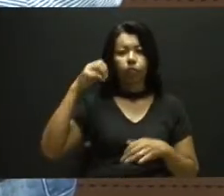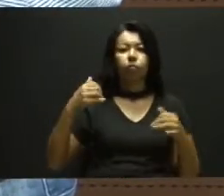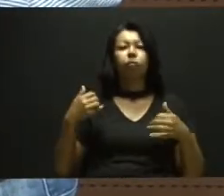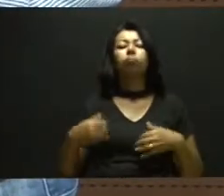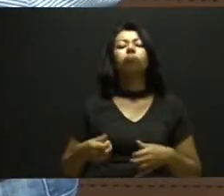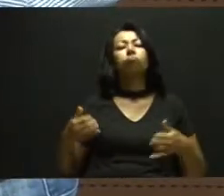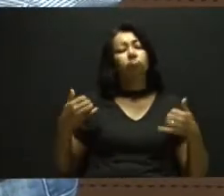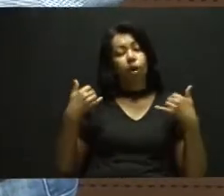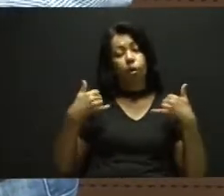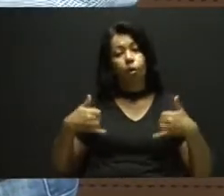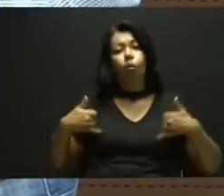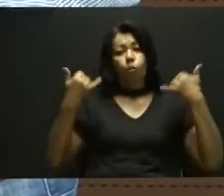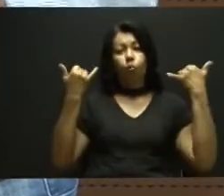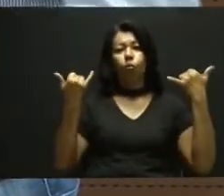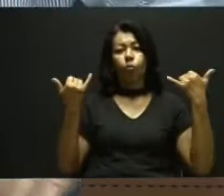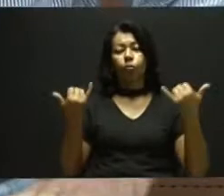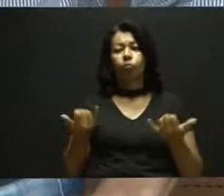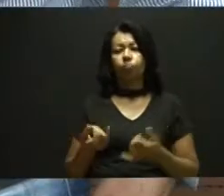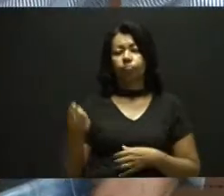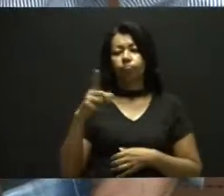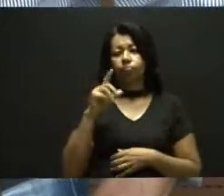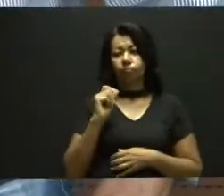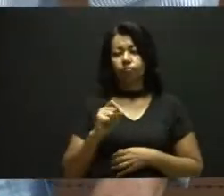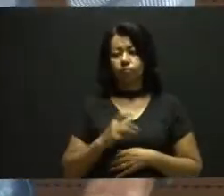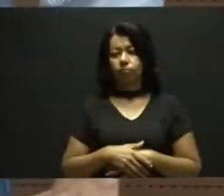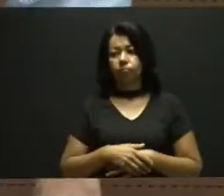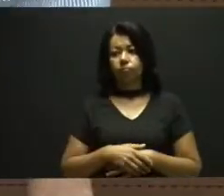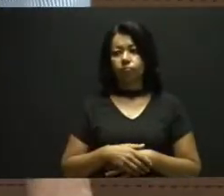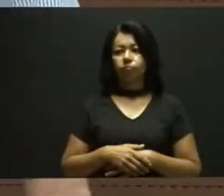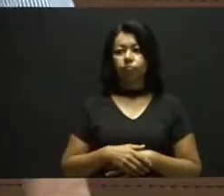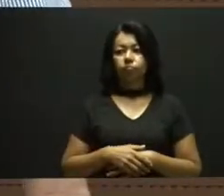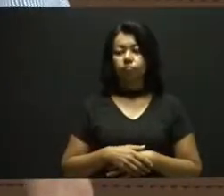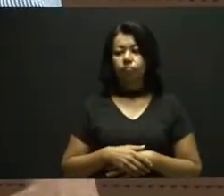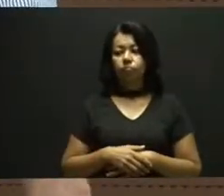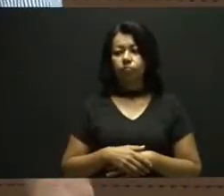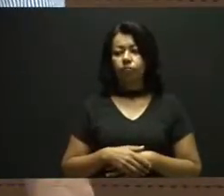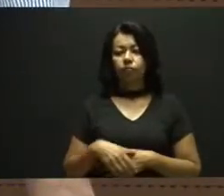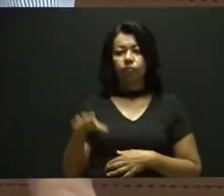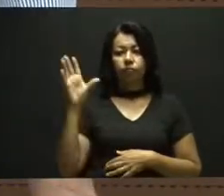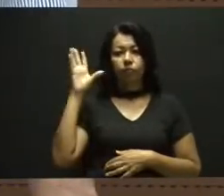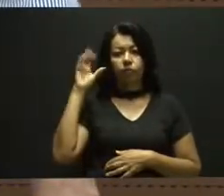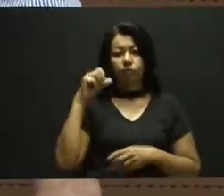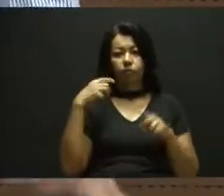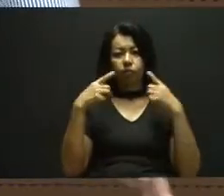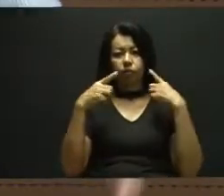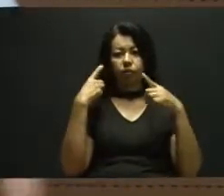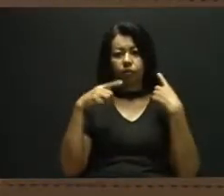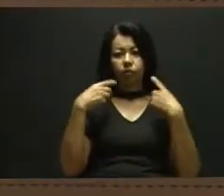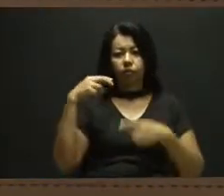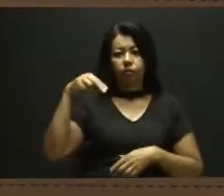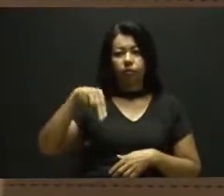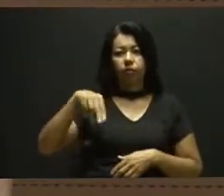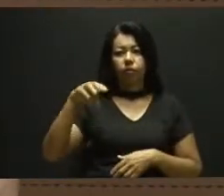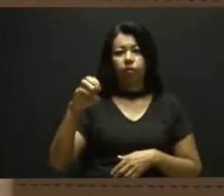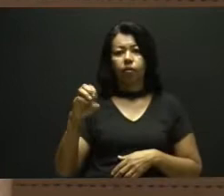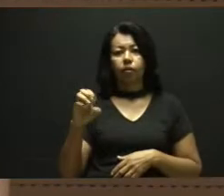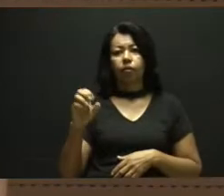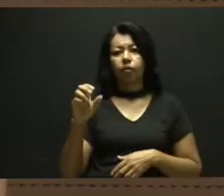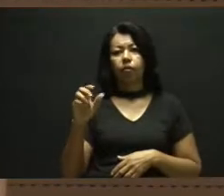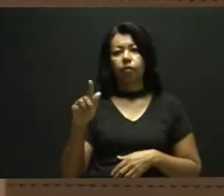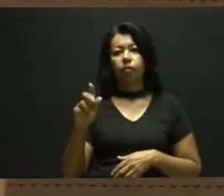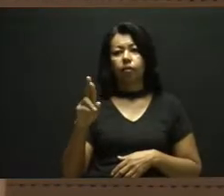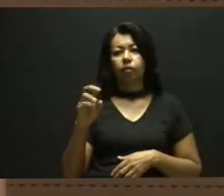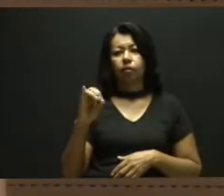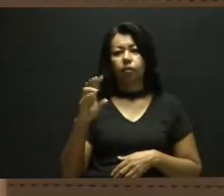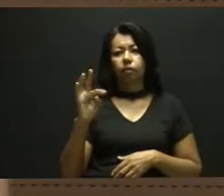disso orgulho muito disso ao ouvir o hino da negritude fiquei imensamente